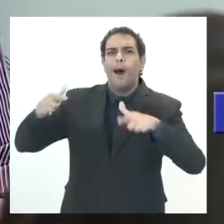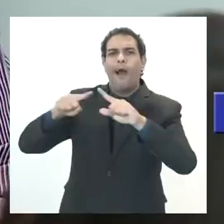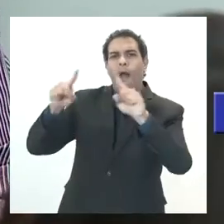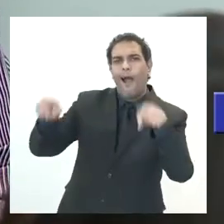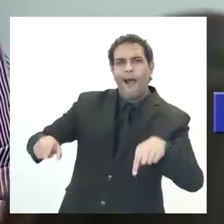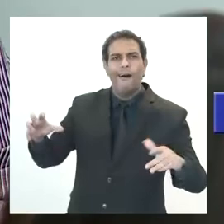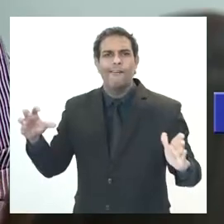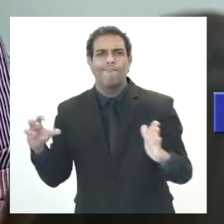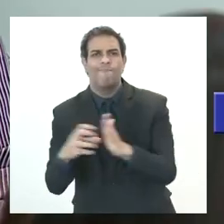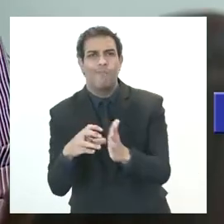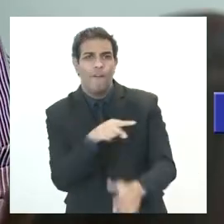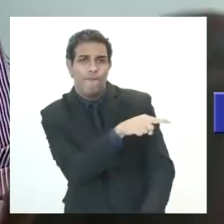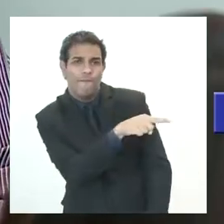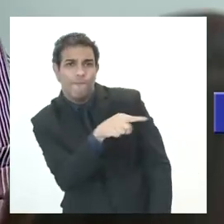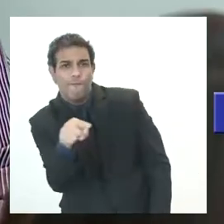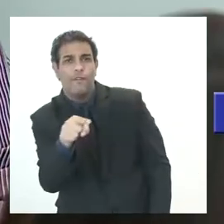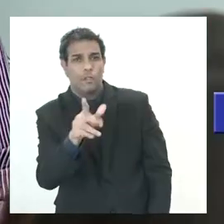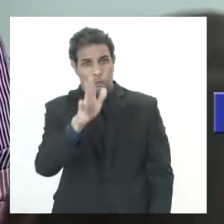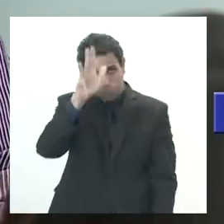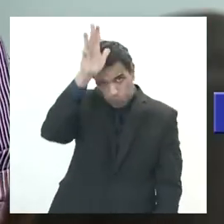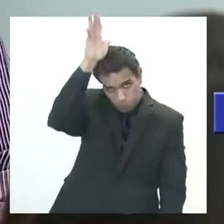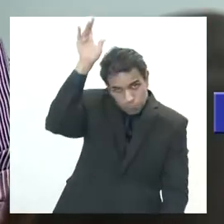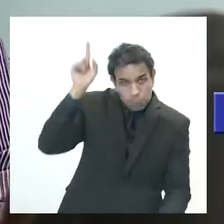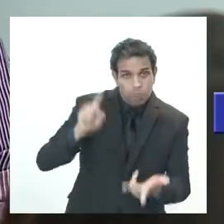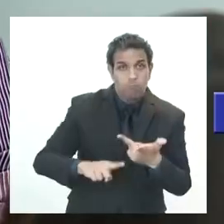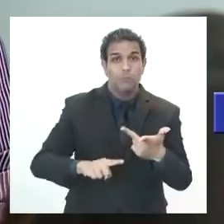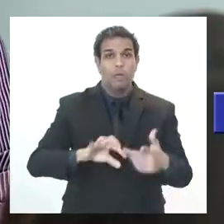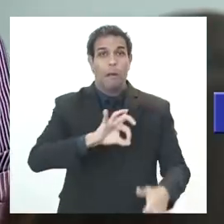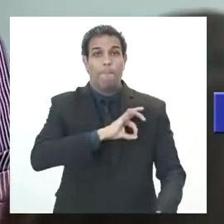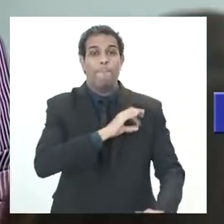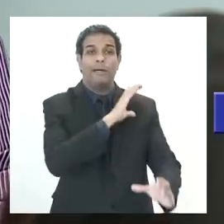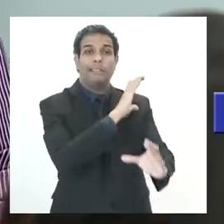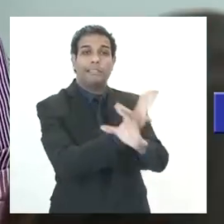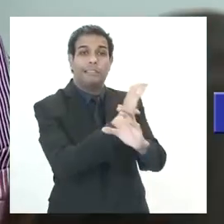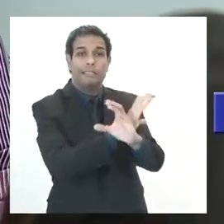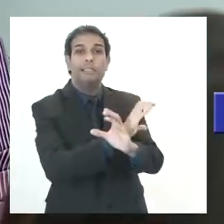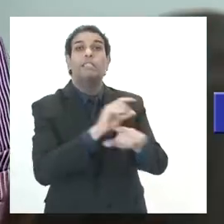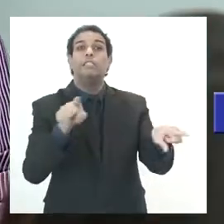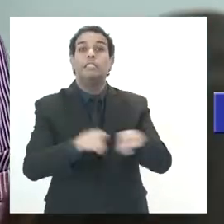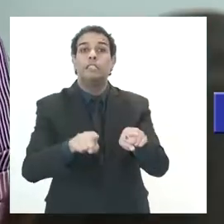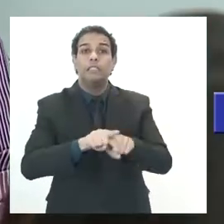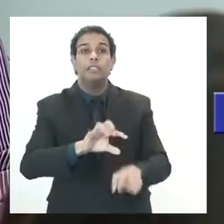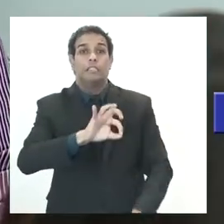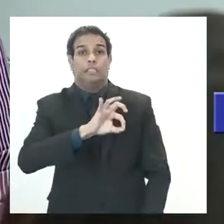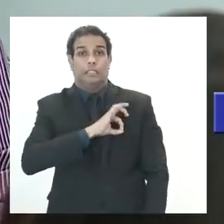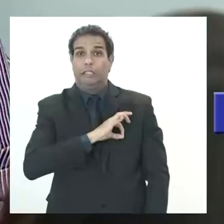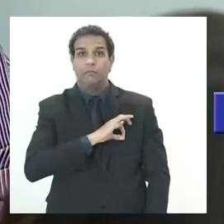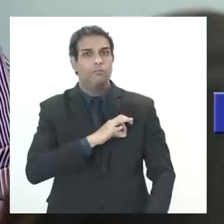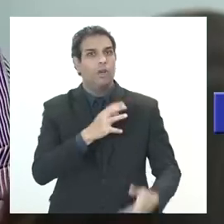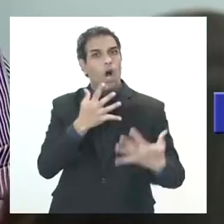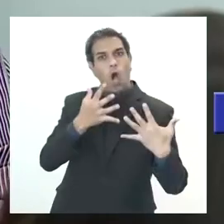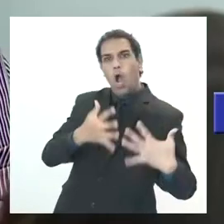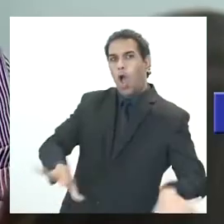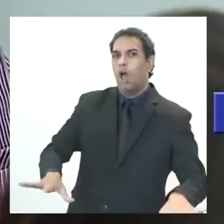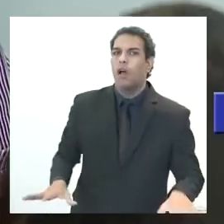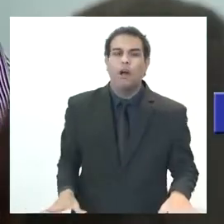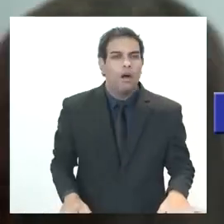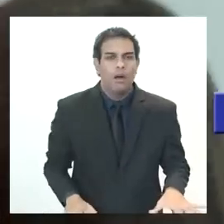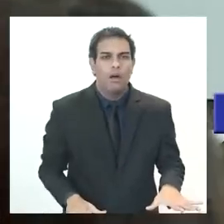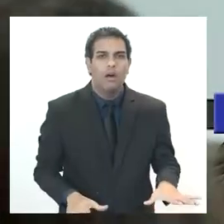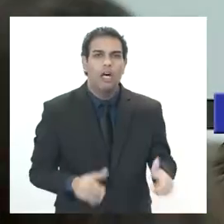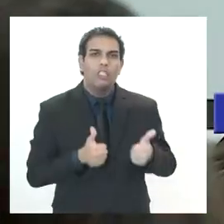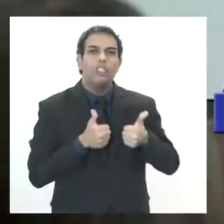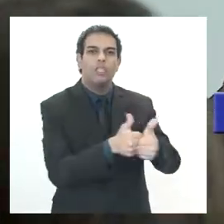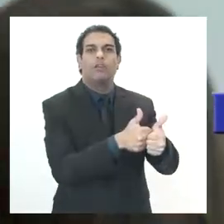momentos que nós tivemos os companheiros dos Bombeiros da Polícia Civil e companheiros da Polícia Militar que se recusaram a seguir